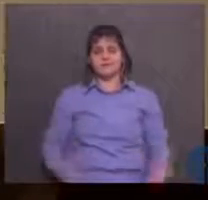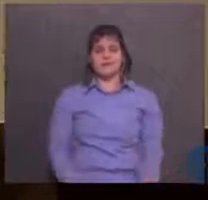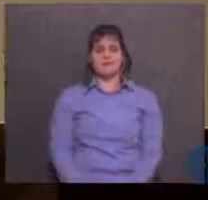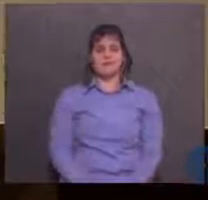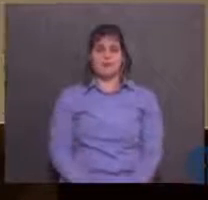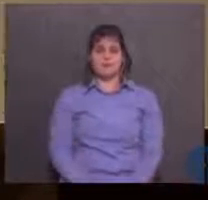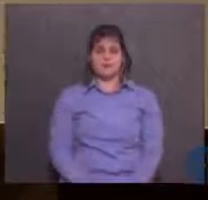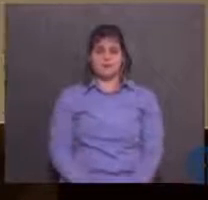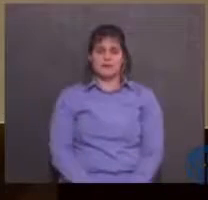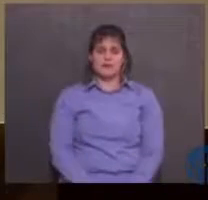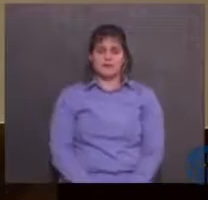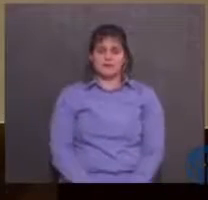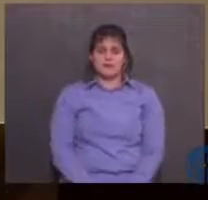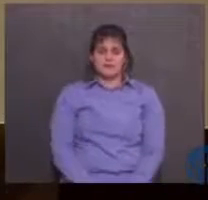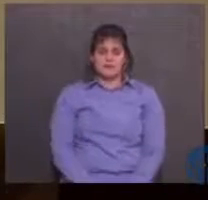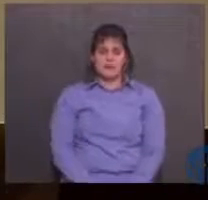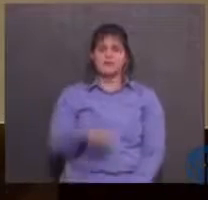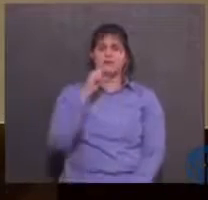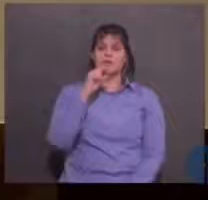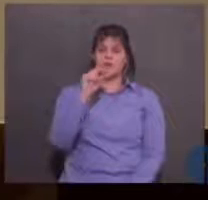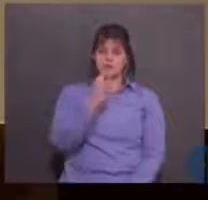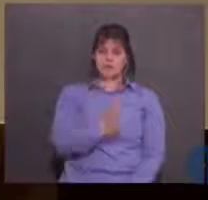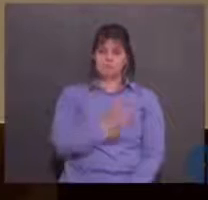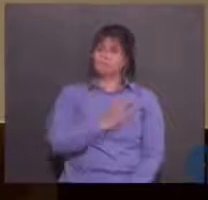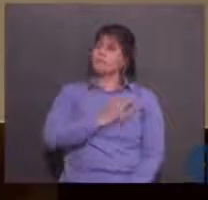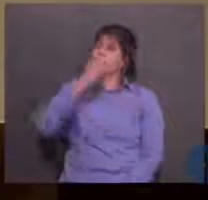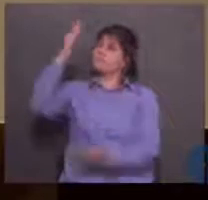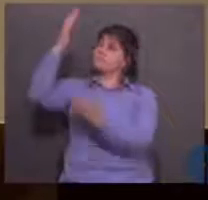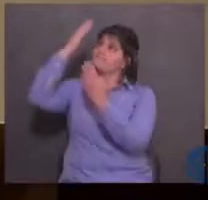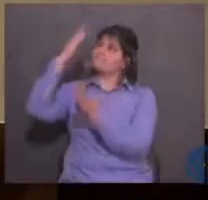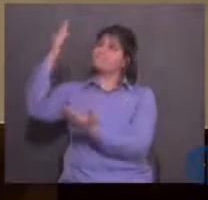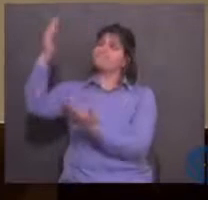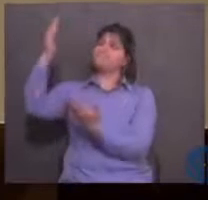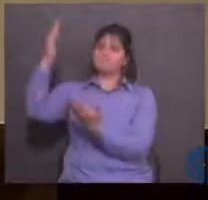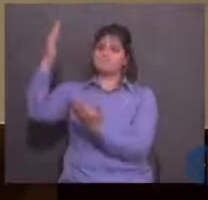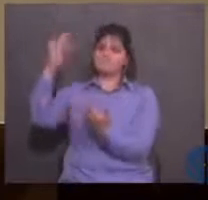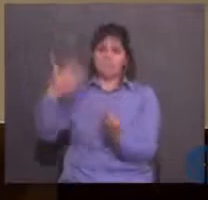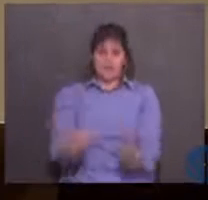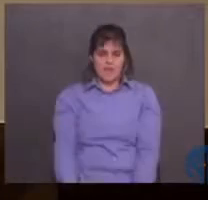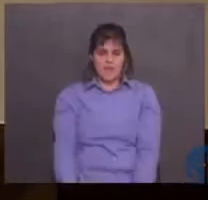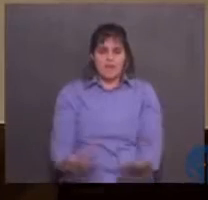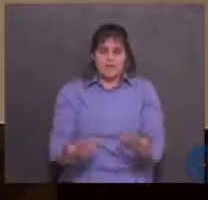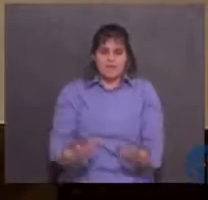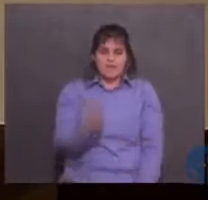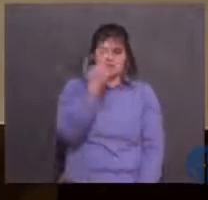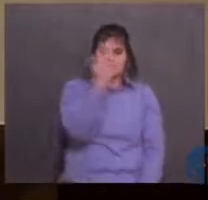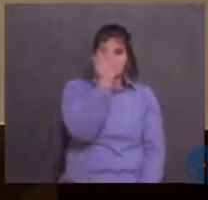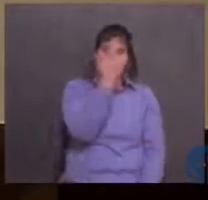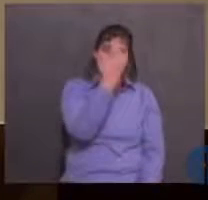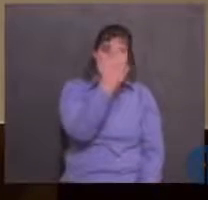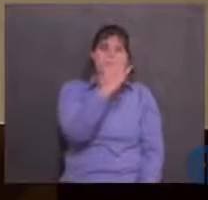Sit nomen Domini benedictum. Ex hoc nunc et nunc